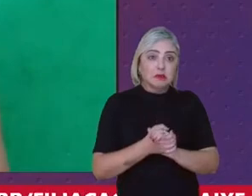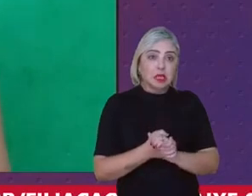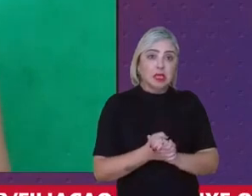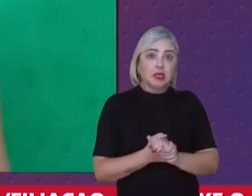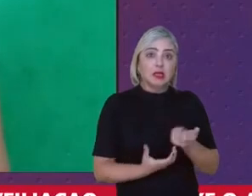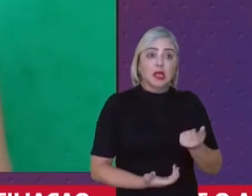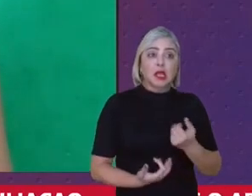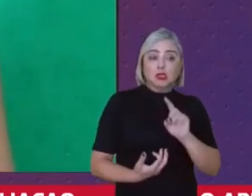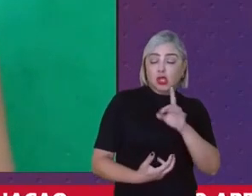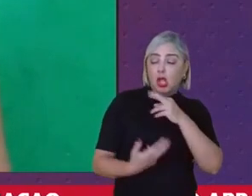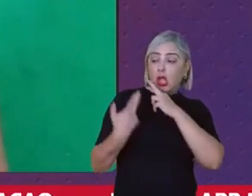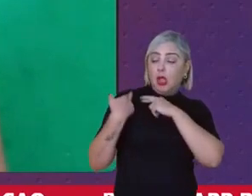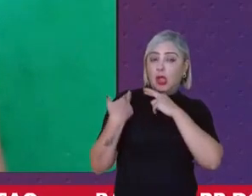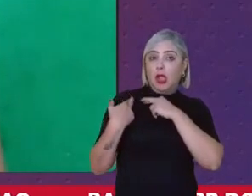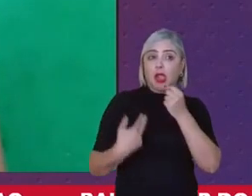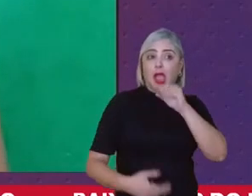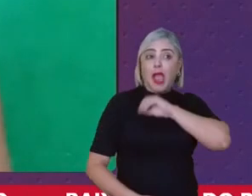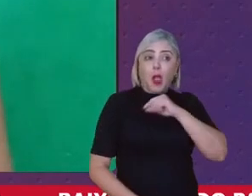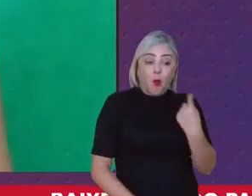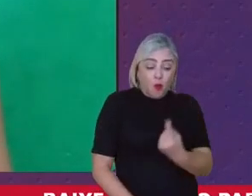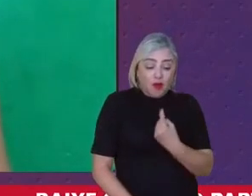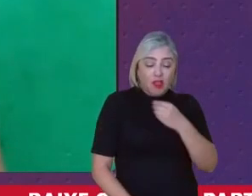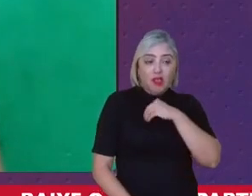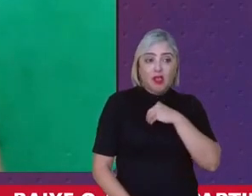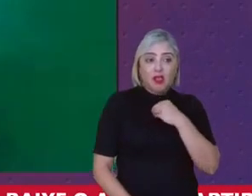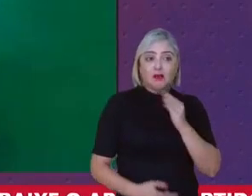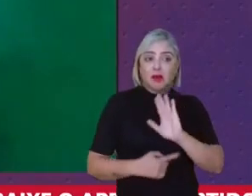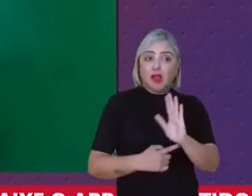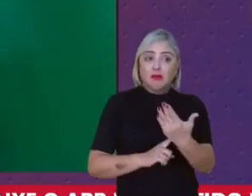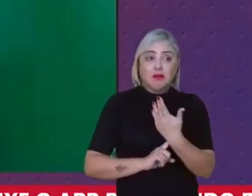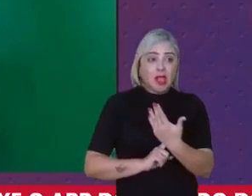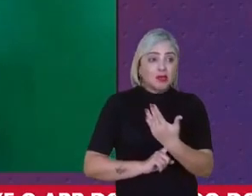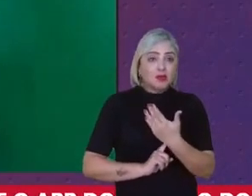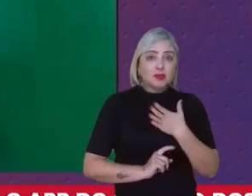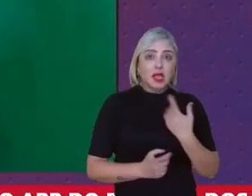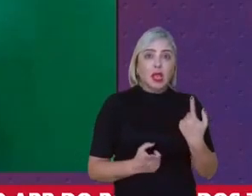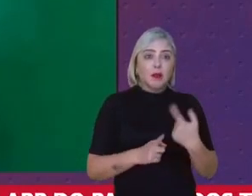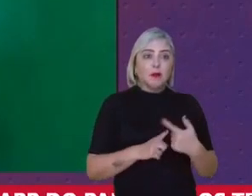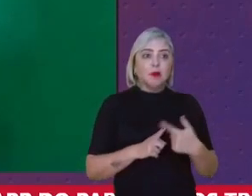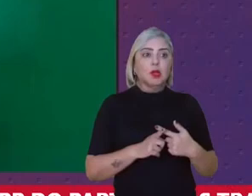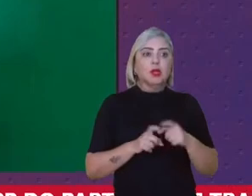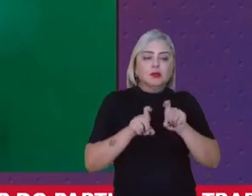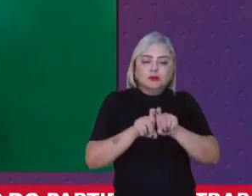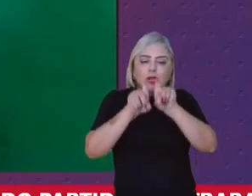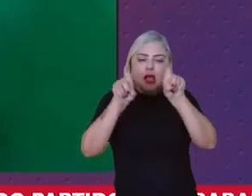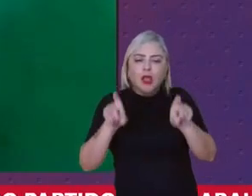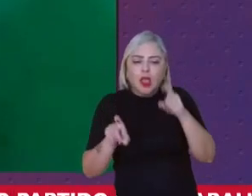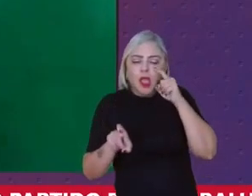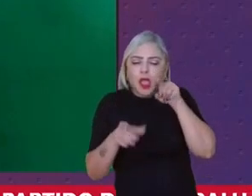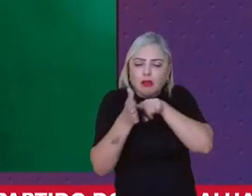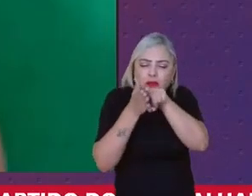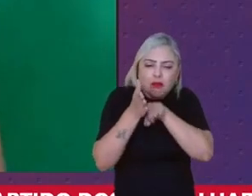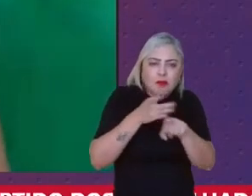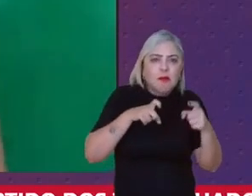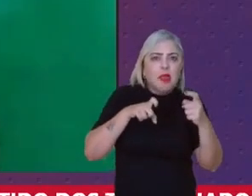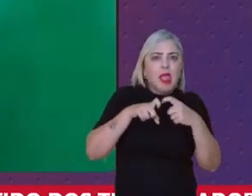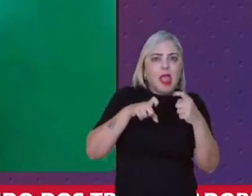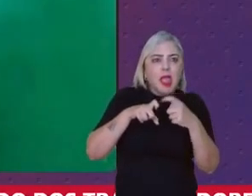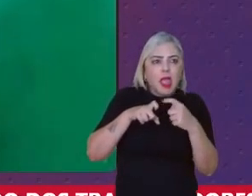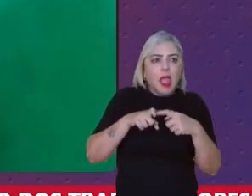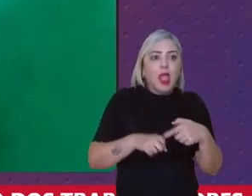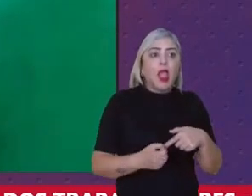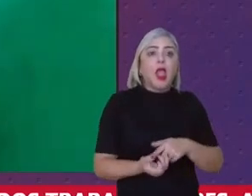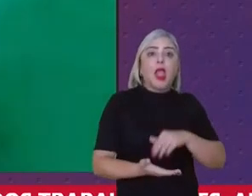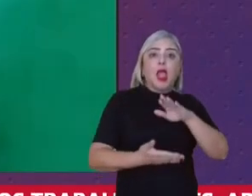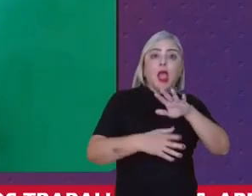E aí foi a única renda que eu tinha para me ajudar. Eu tinha que fazer preventivo, que está com a carteira de